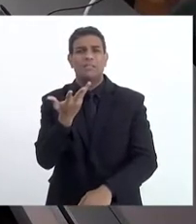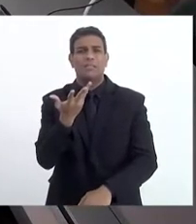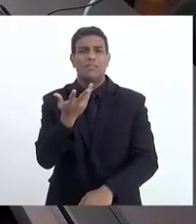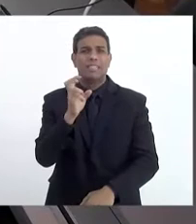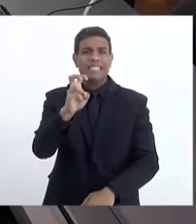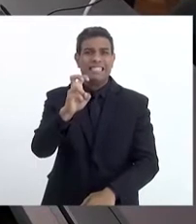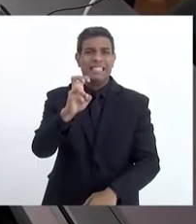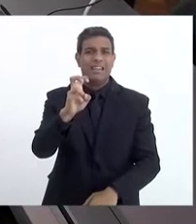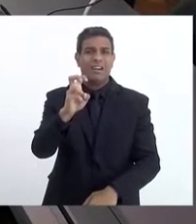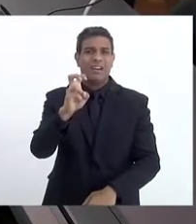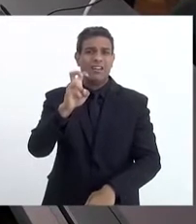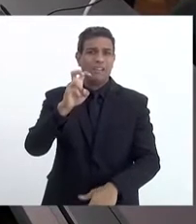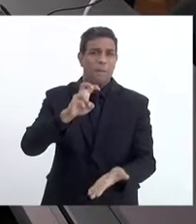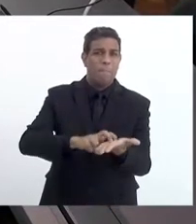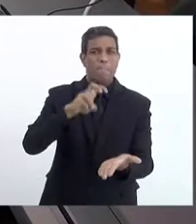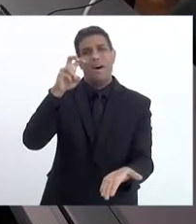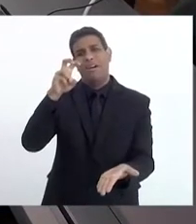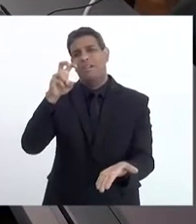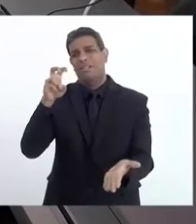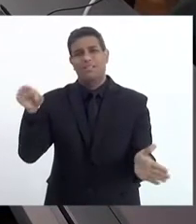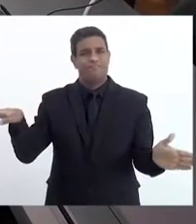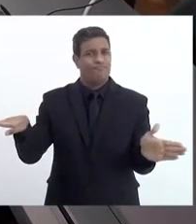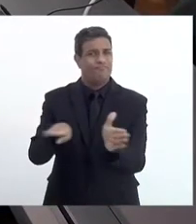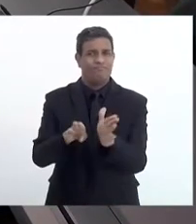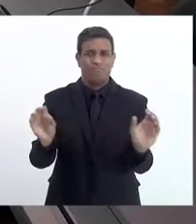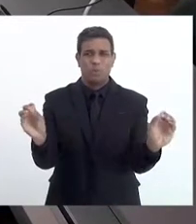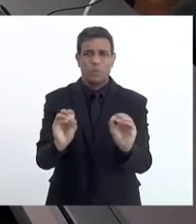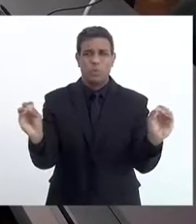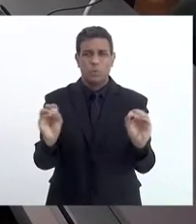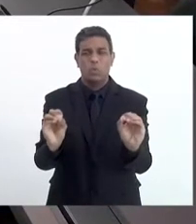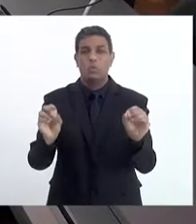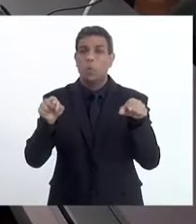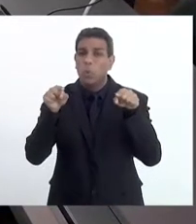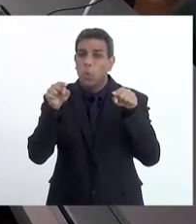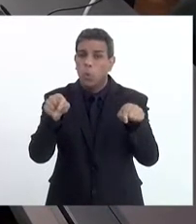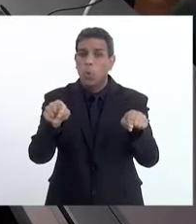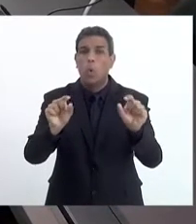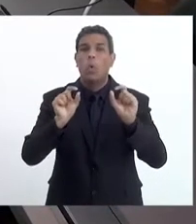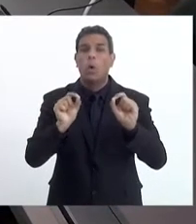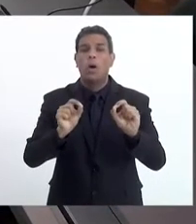no trabalho, assim para estar às 5 da manhã. E